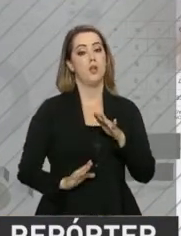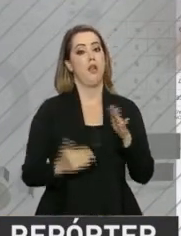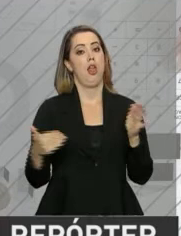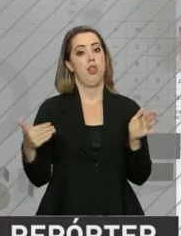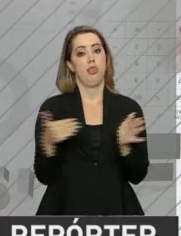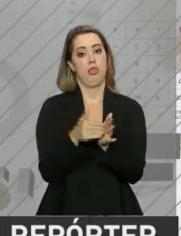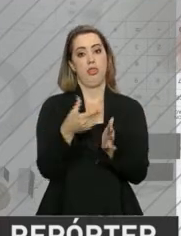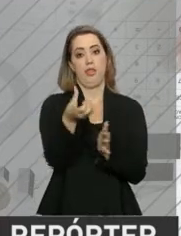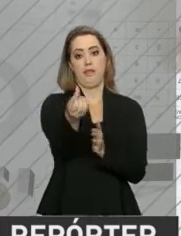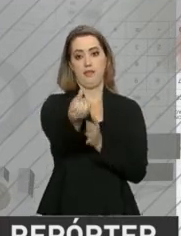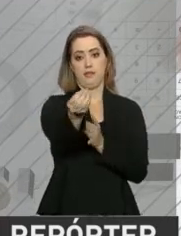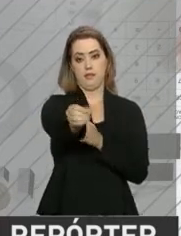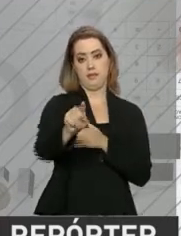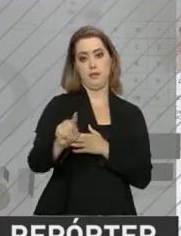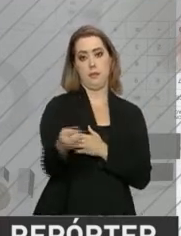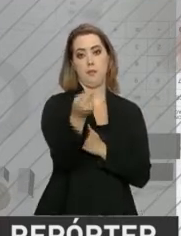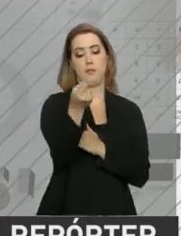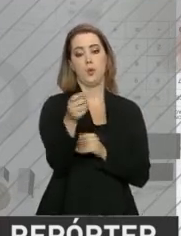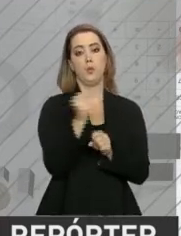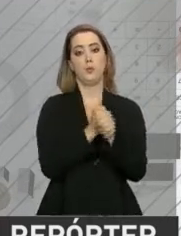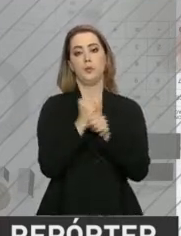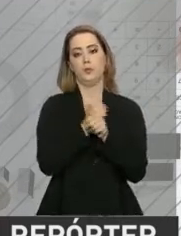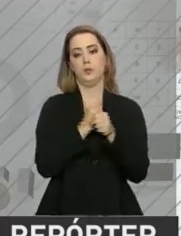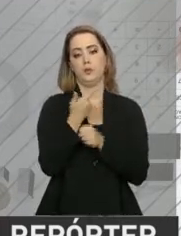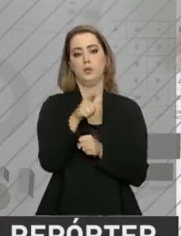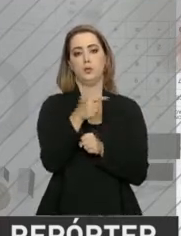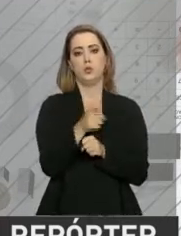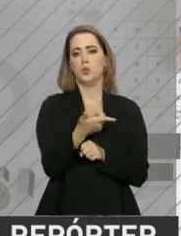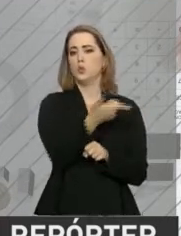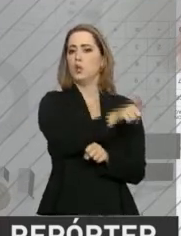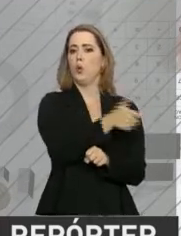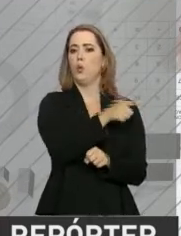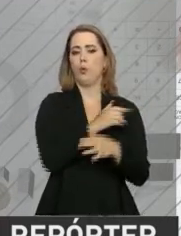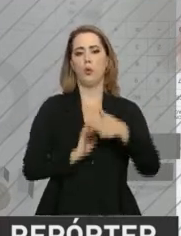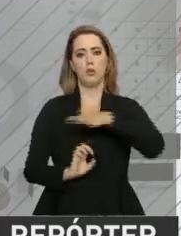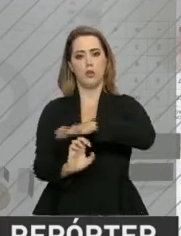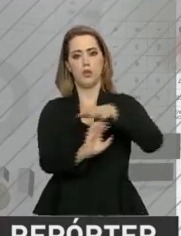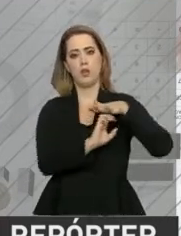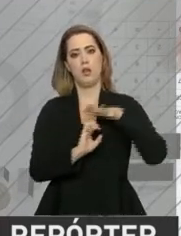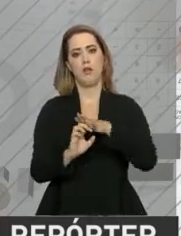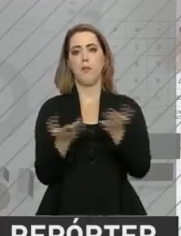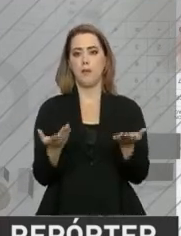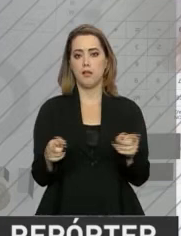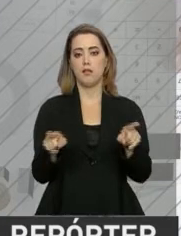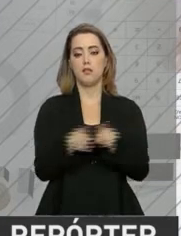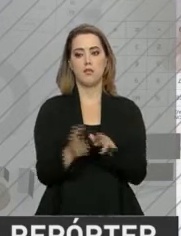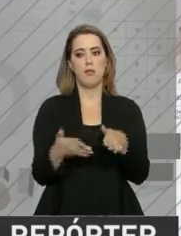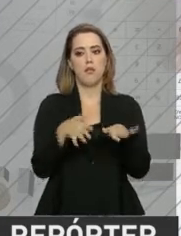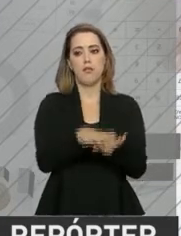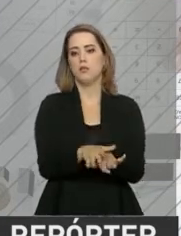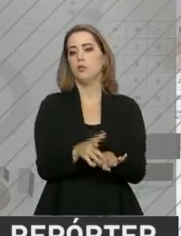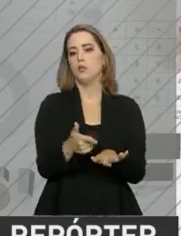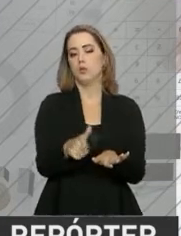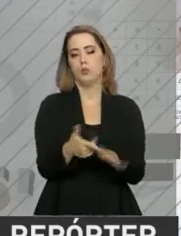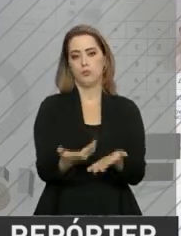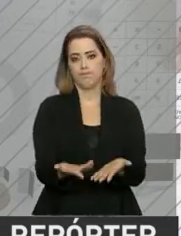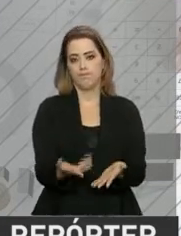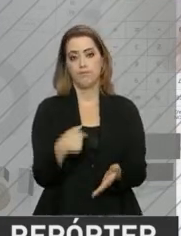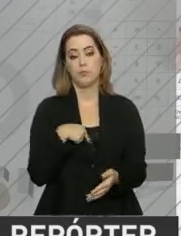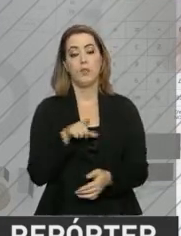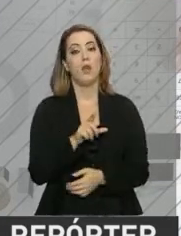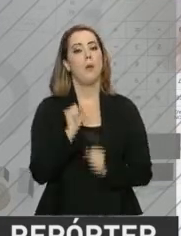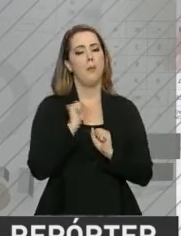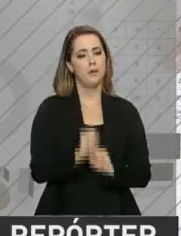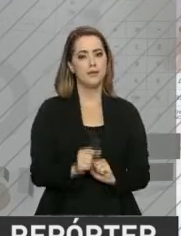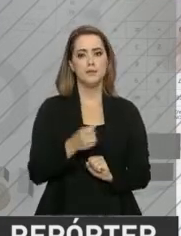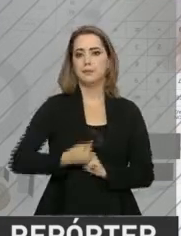até R$60 mil por ano e não ter participação em outra empresa como sócio ou titular. Entre as vantagens está